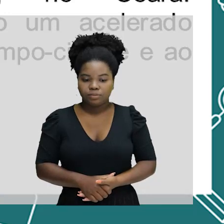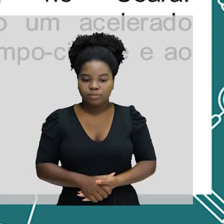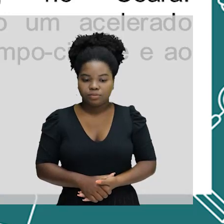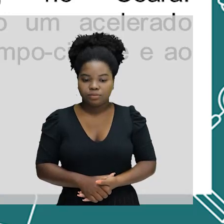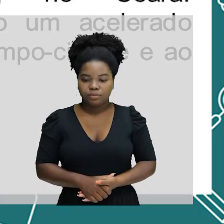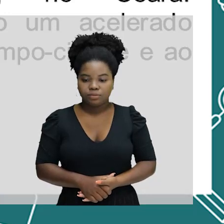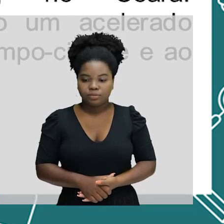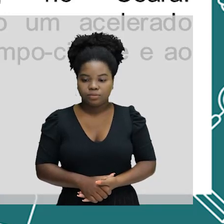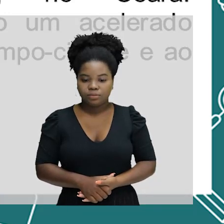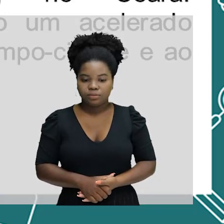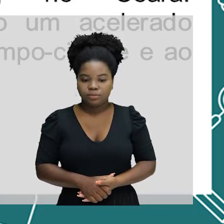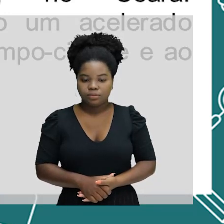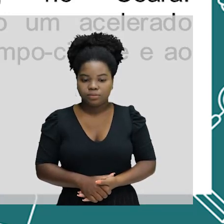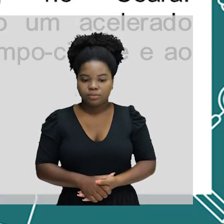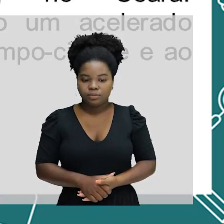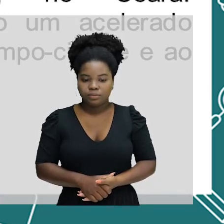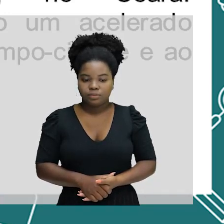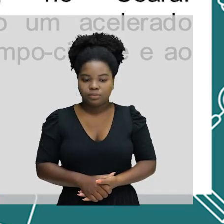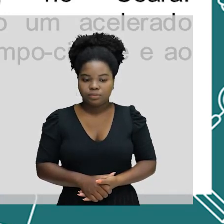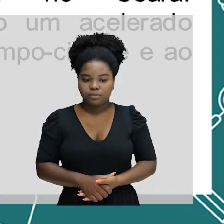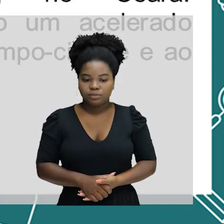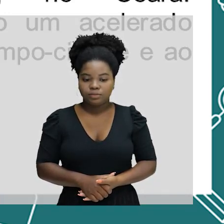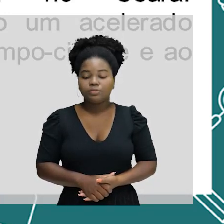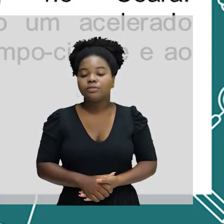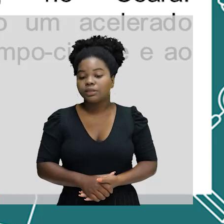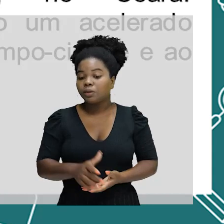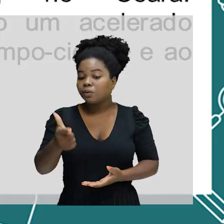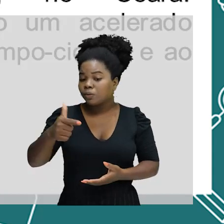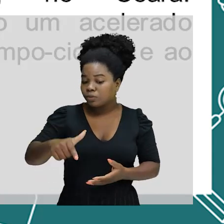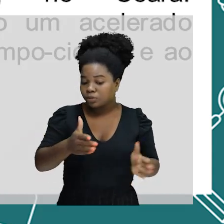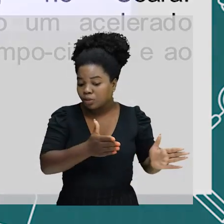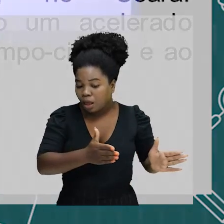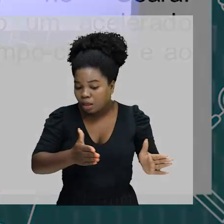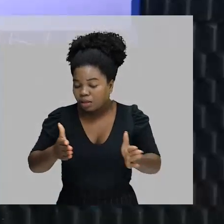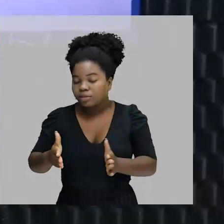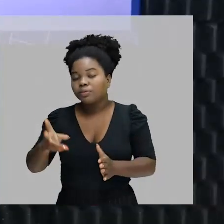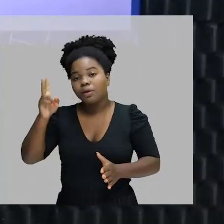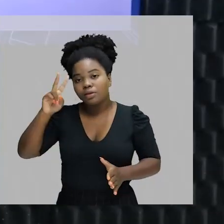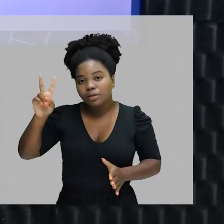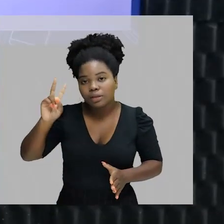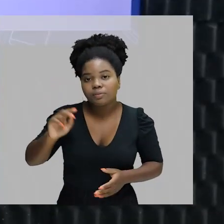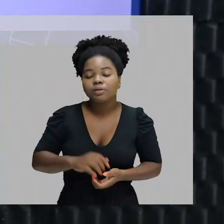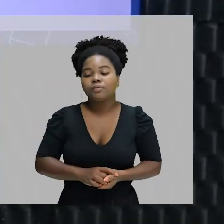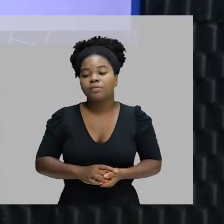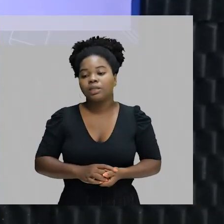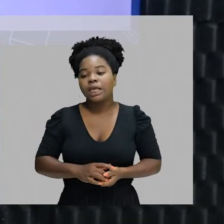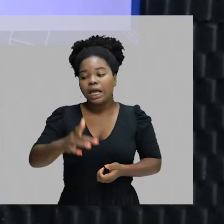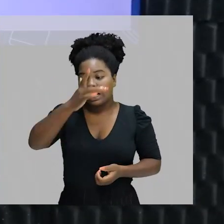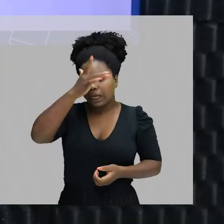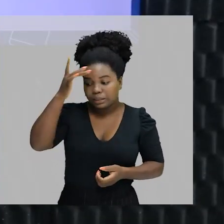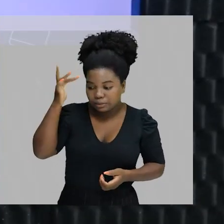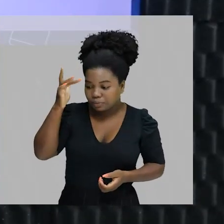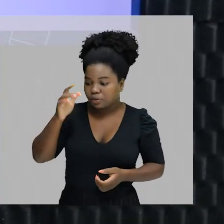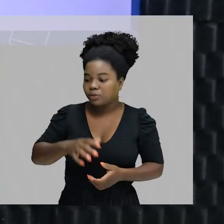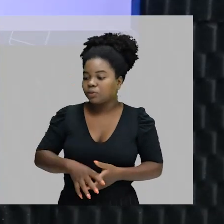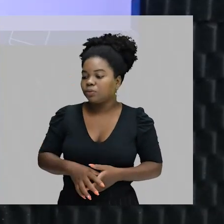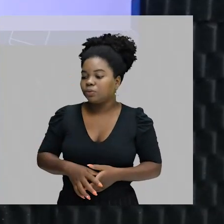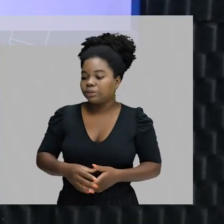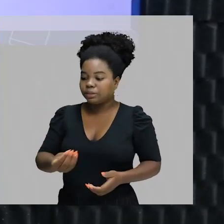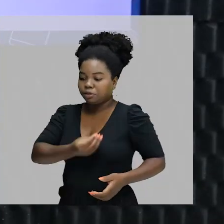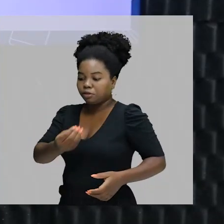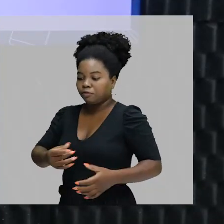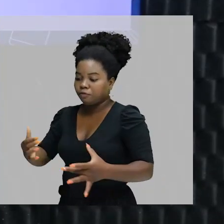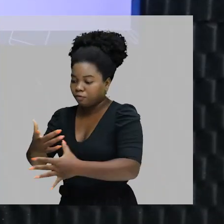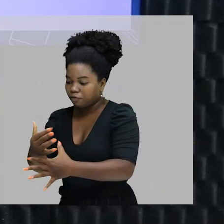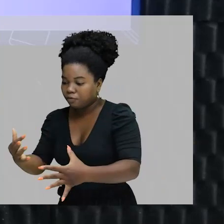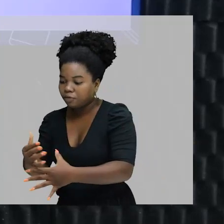do Norte e Sobral, no Ceará. Galera, é a continuidade desse processo. Muitas pessoas saem justamente desses grandes centros em direção